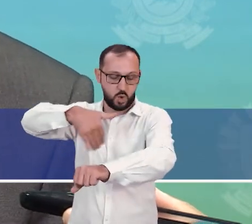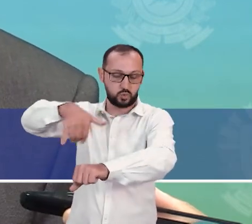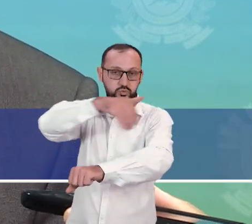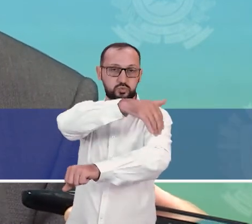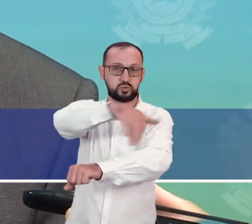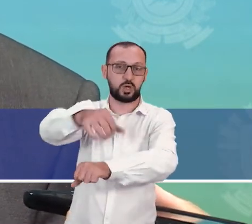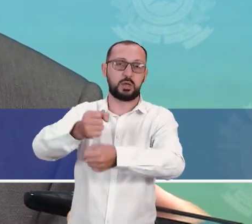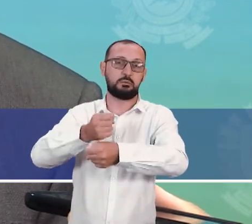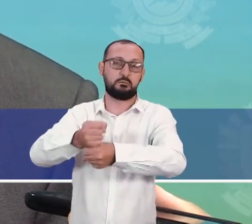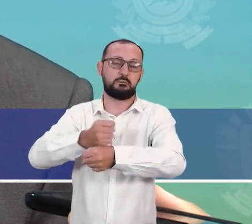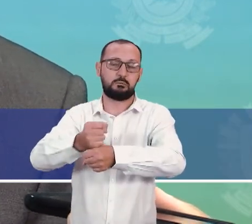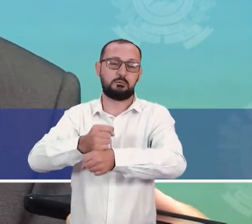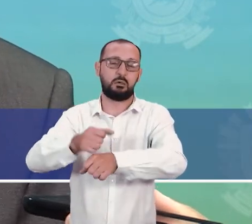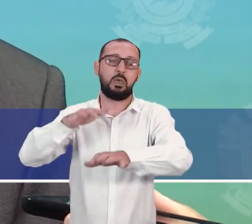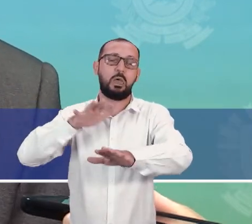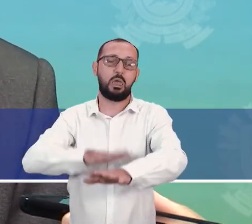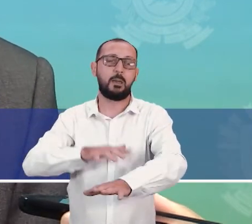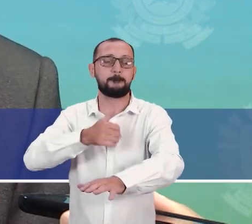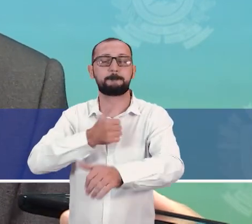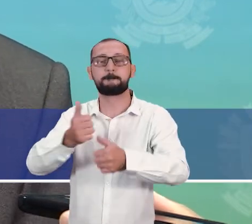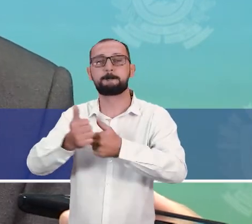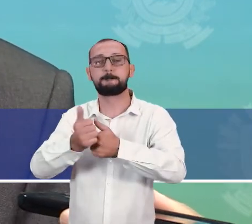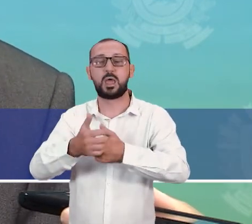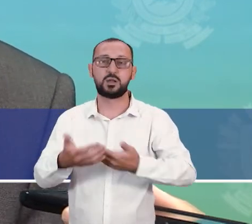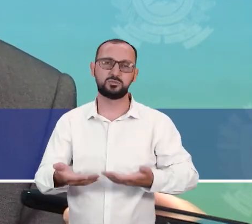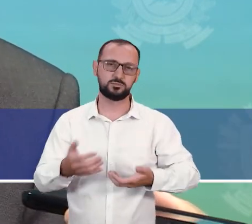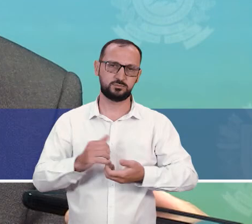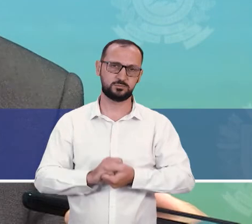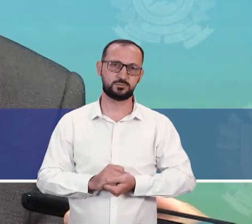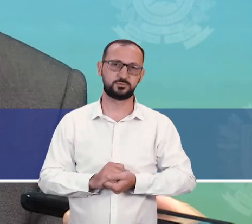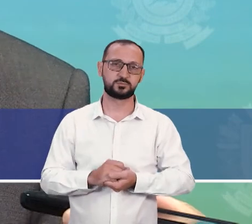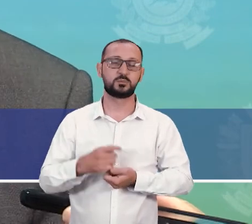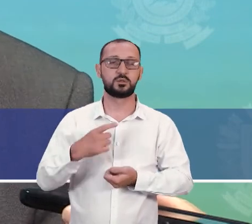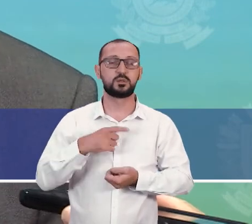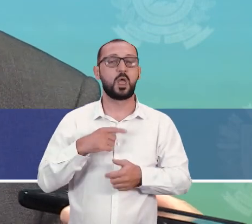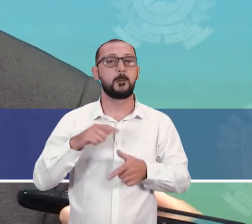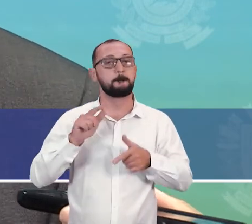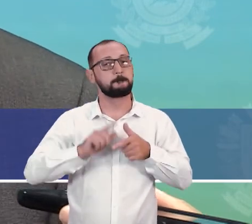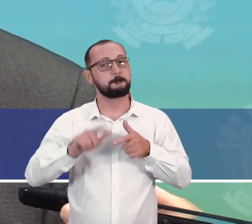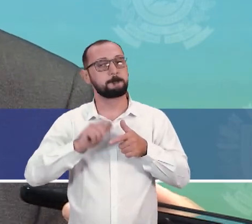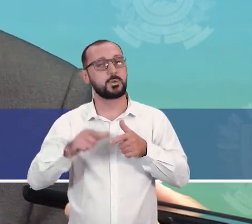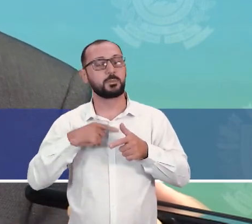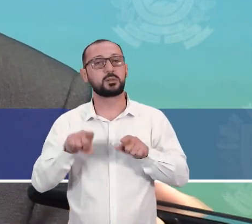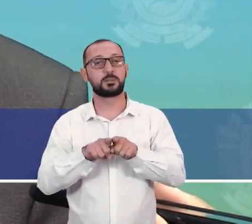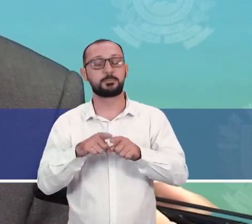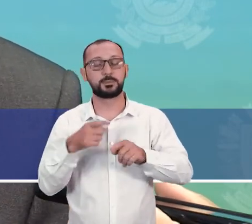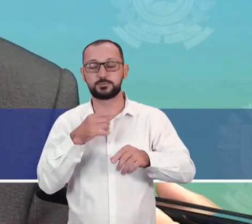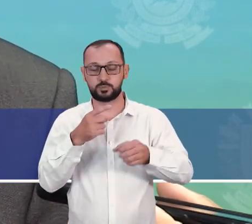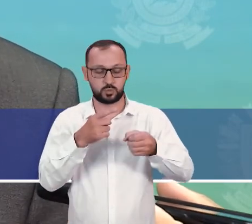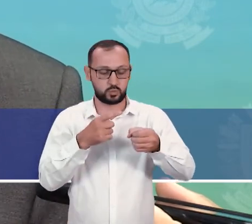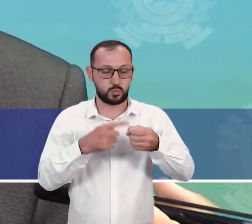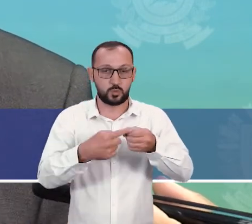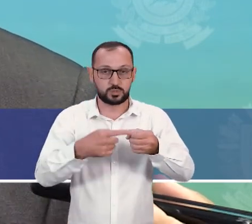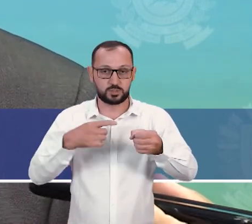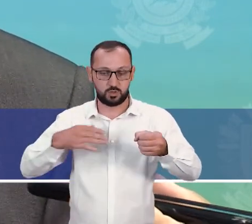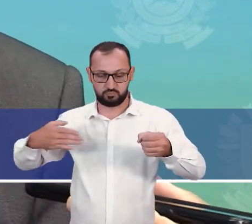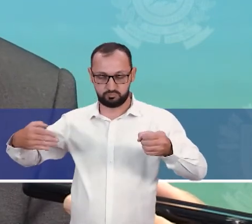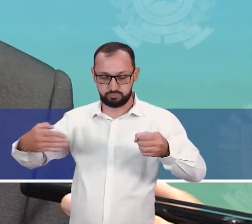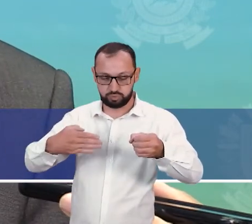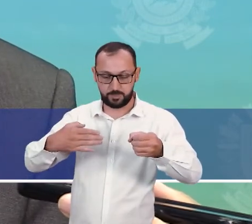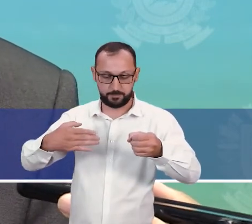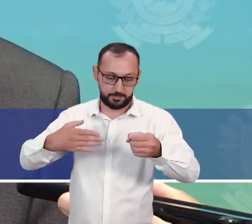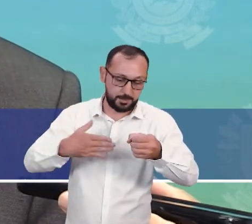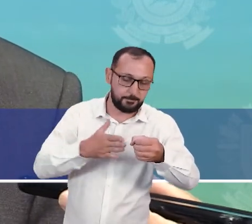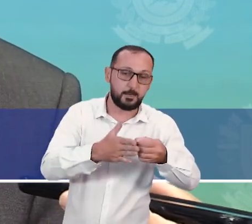de décadas ou até séculos ao longo desta rodovia. Nós temos o problema dos acessos dentro